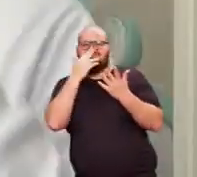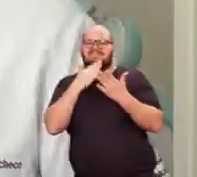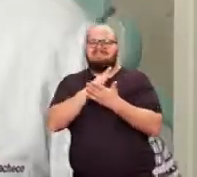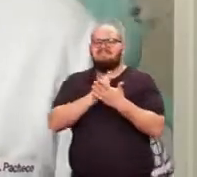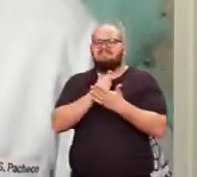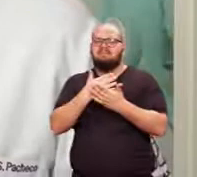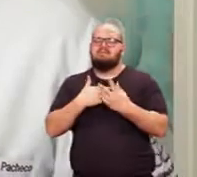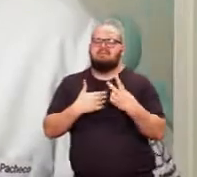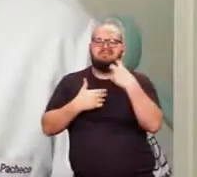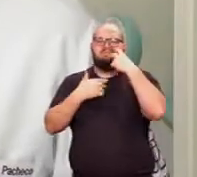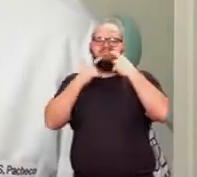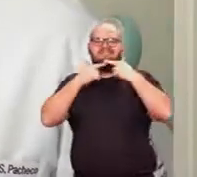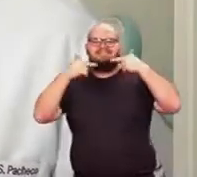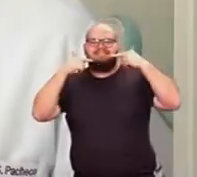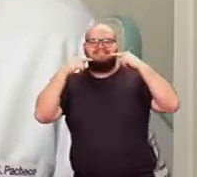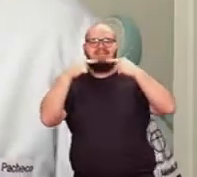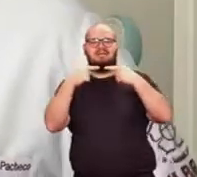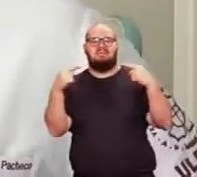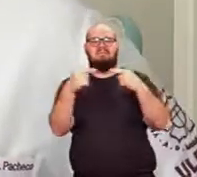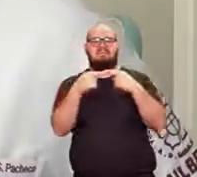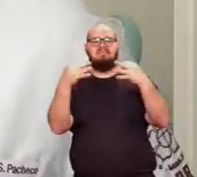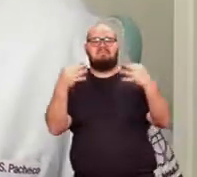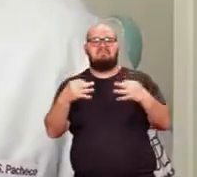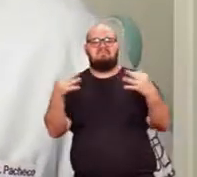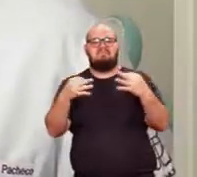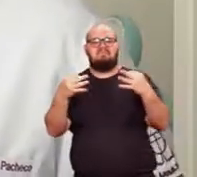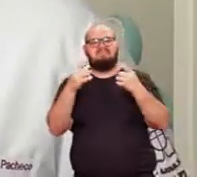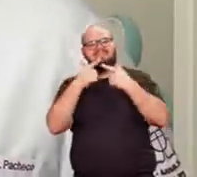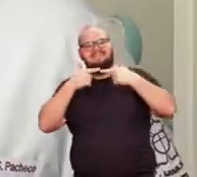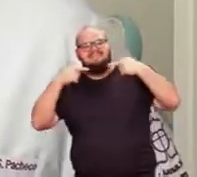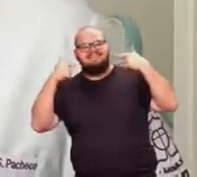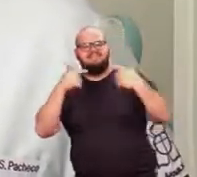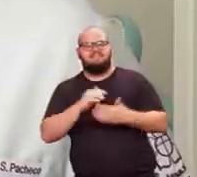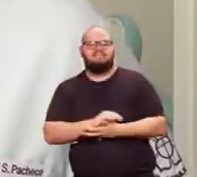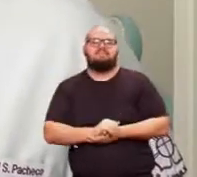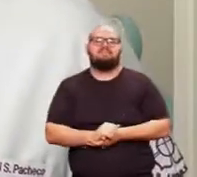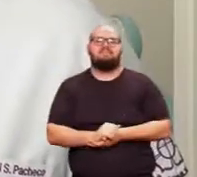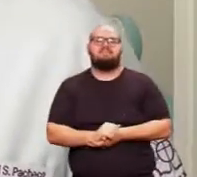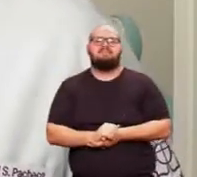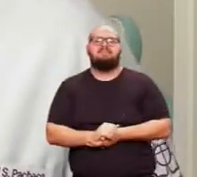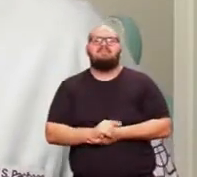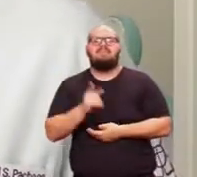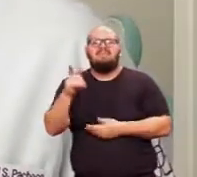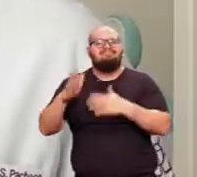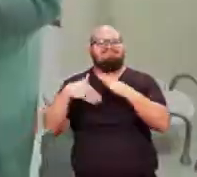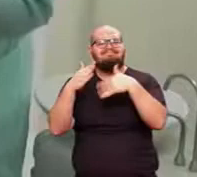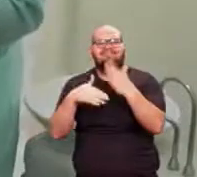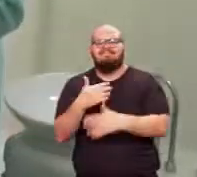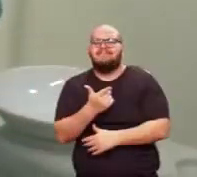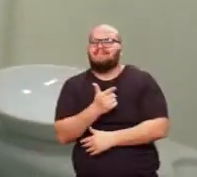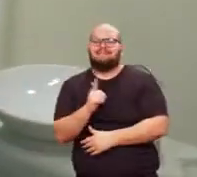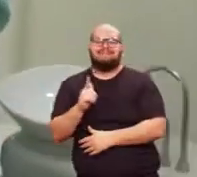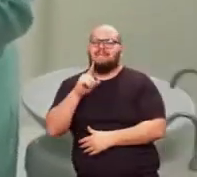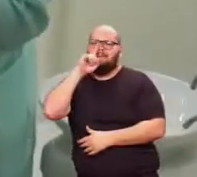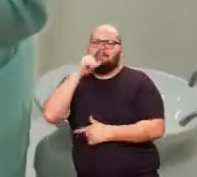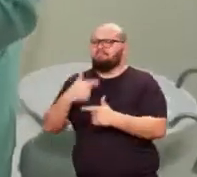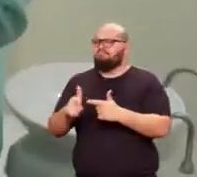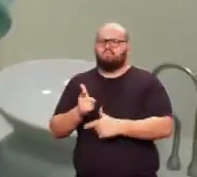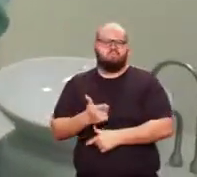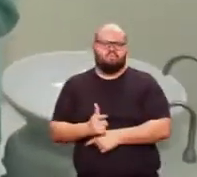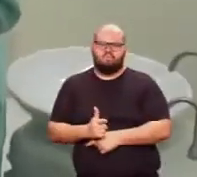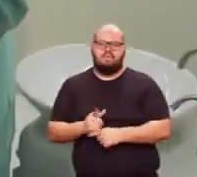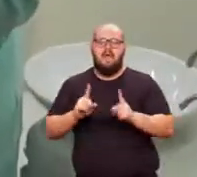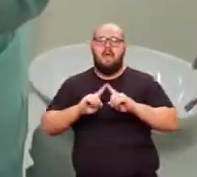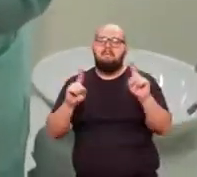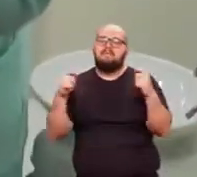que o outro lado. Então isso me incomodava um pouco e eu apliquei ali para corrigir, ficar mais reto, um sorriso mais harmônico. O procedimento não